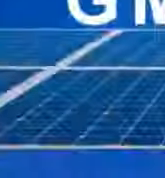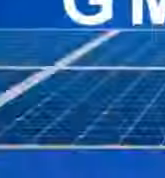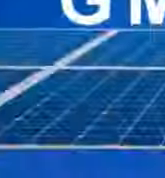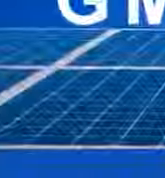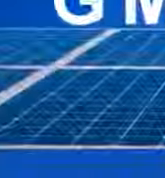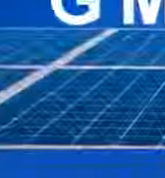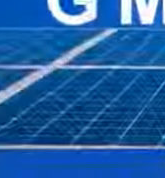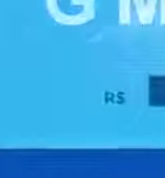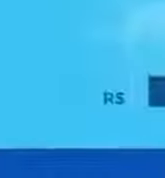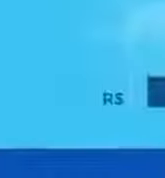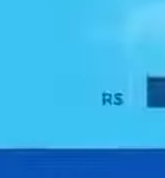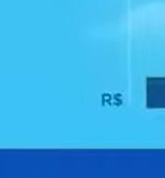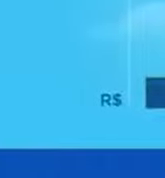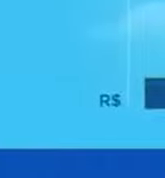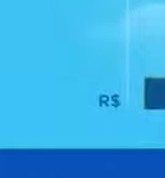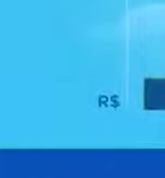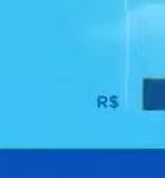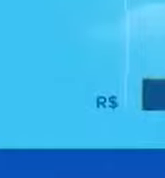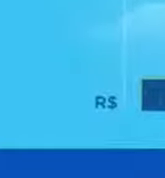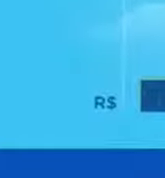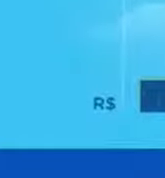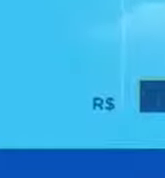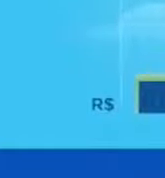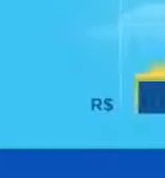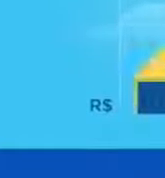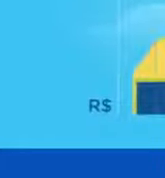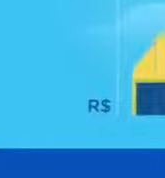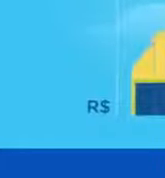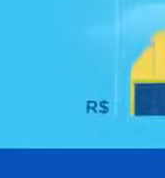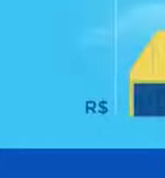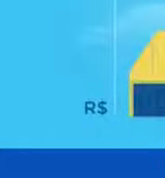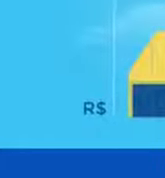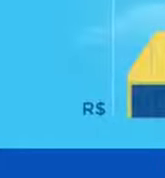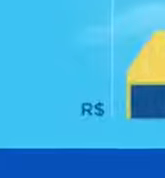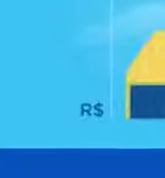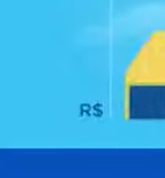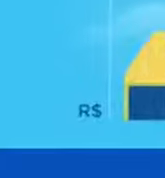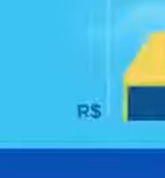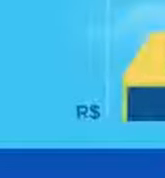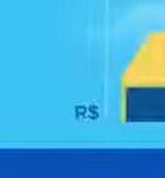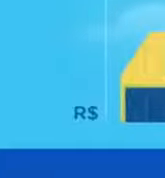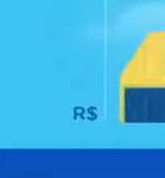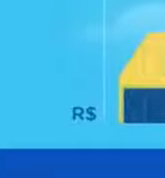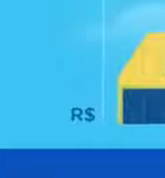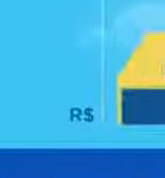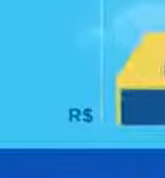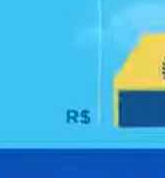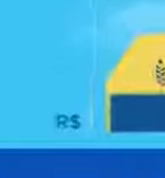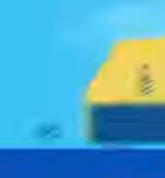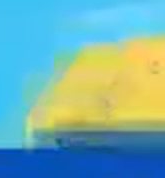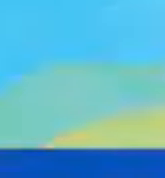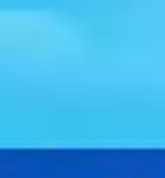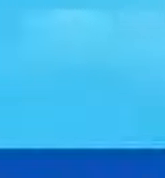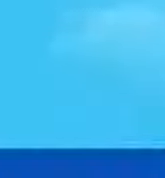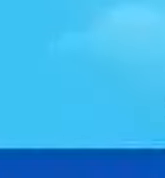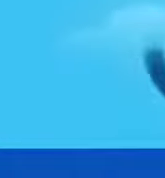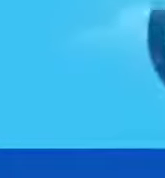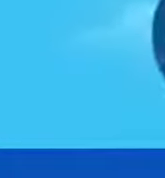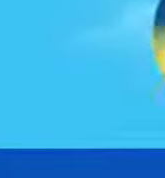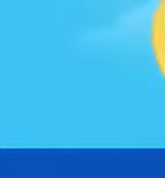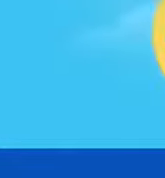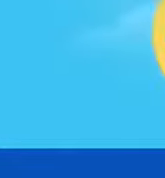GMG Solar. Suas despesas com a conta de luz está muito alta? Que tal não ter mais que se preocupar com o aumento na tarifa de